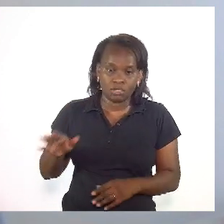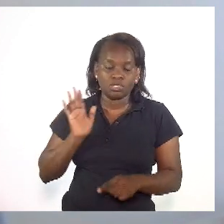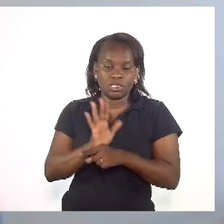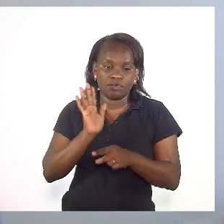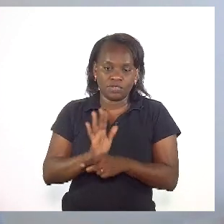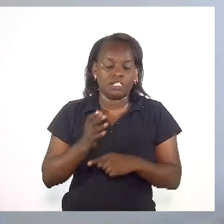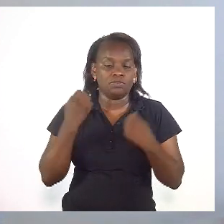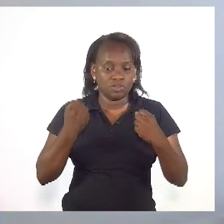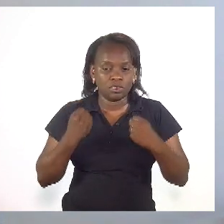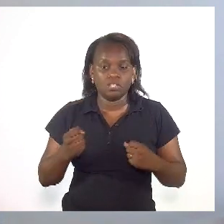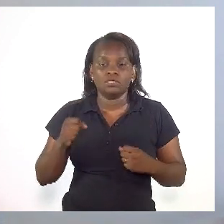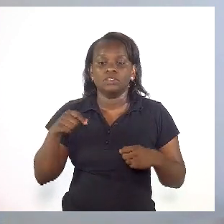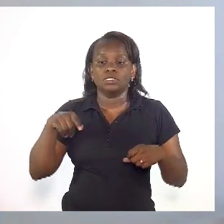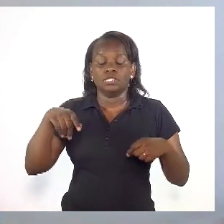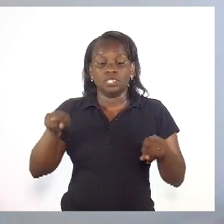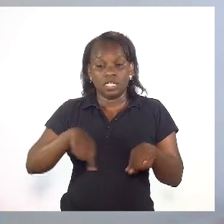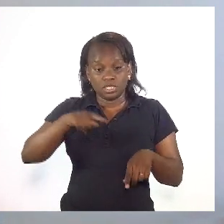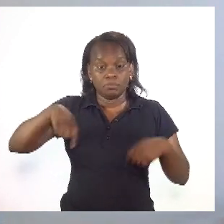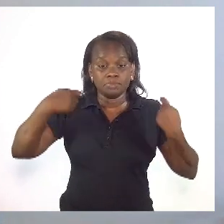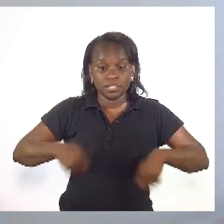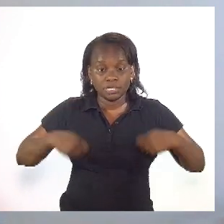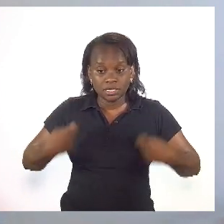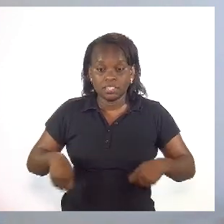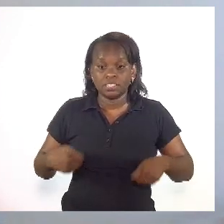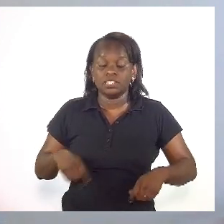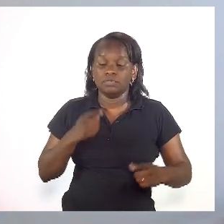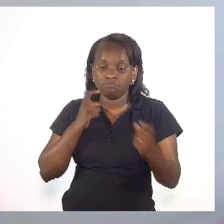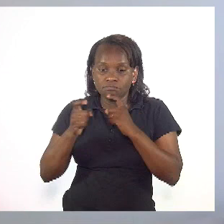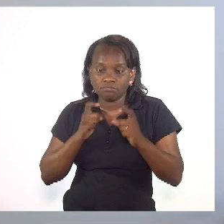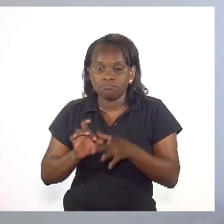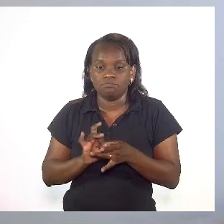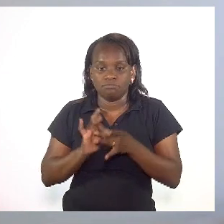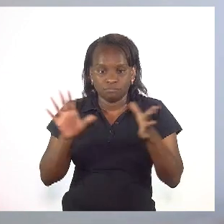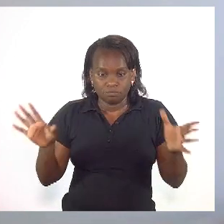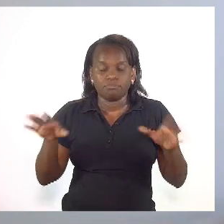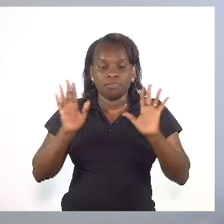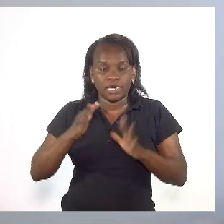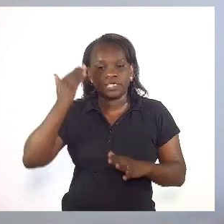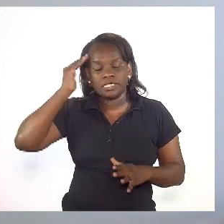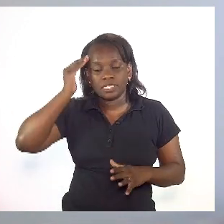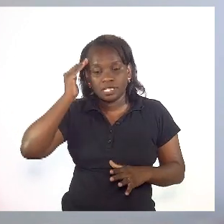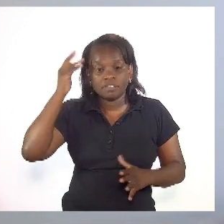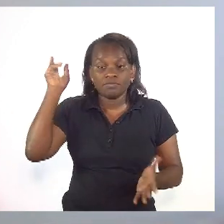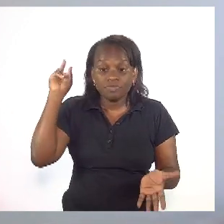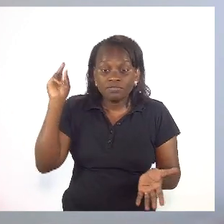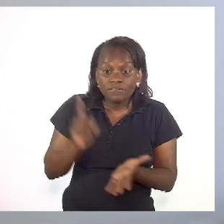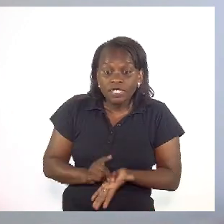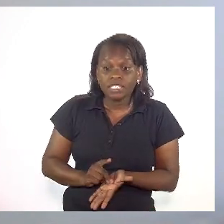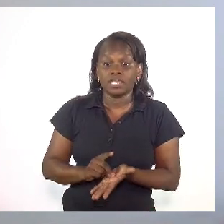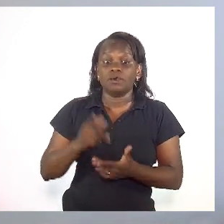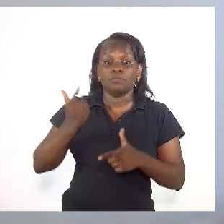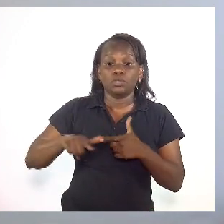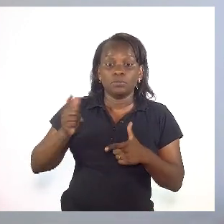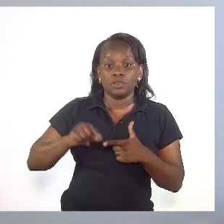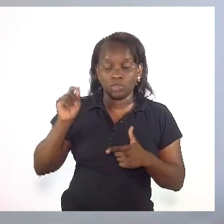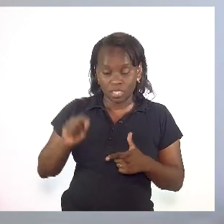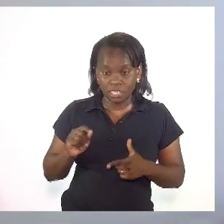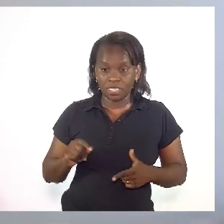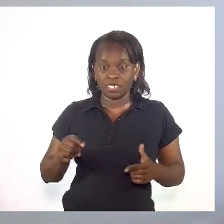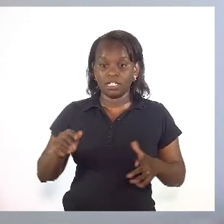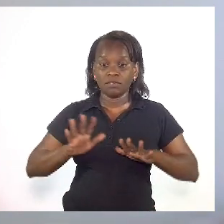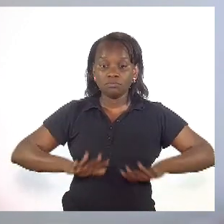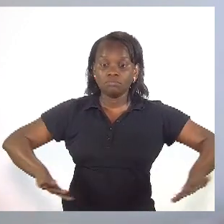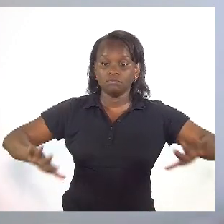defendo fortemente, e acho que a gente precisa estar aberto ao debate, mas entendendo a real questão, a real situação